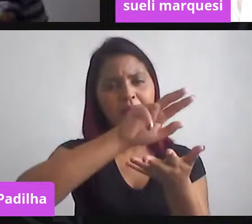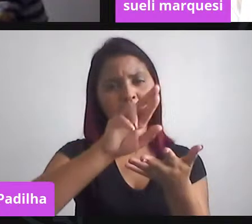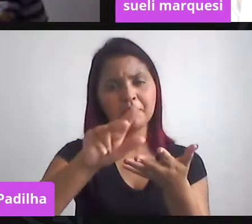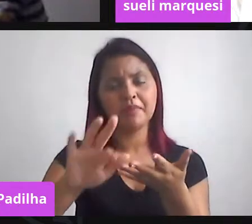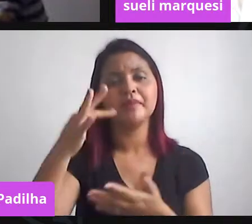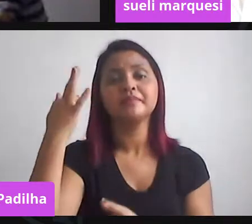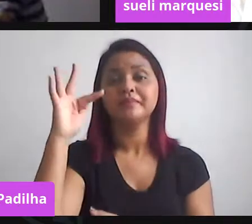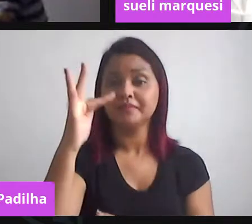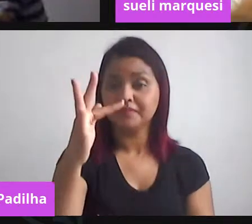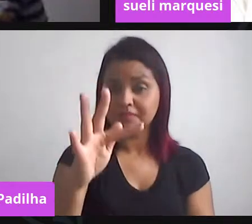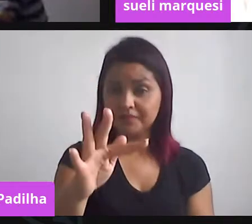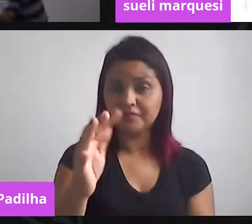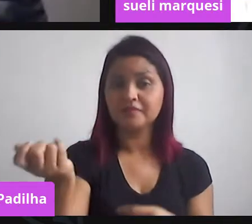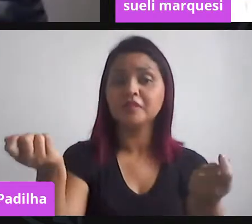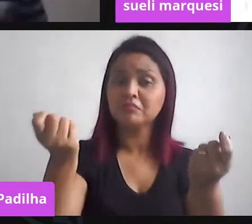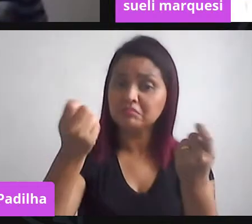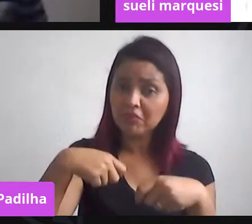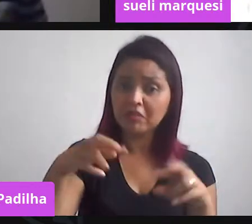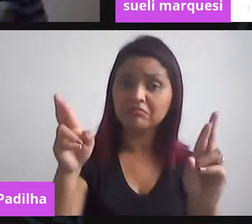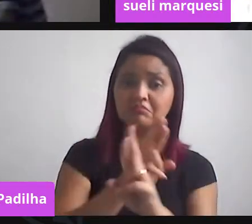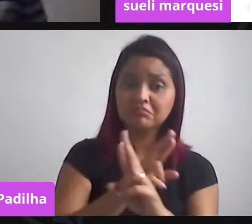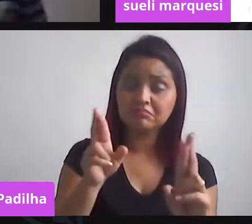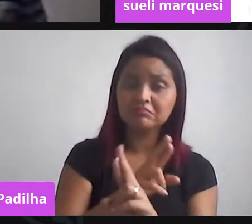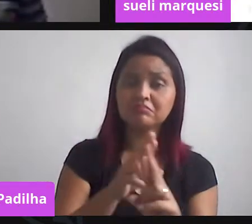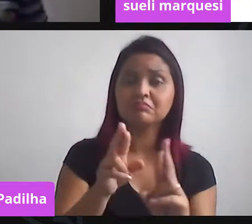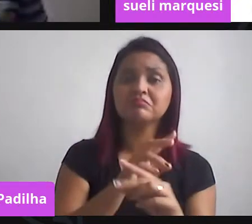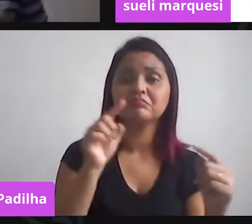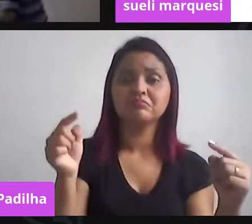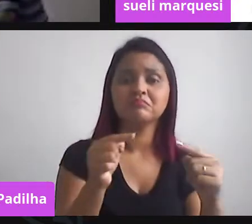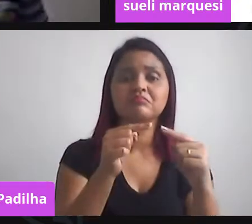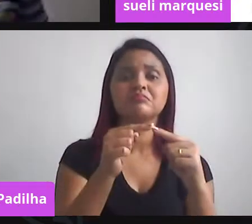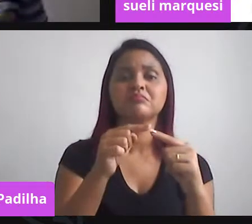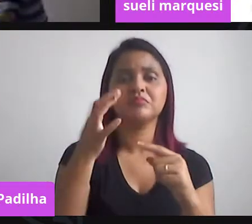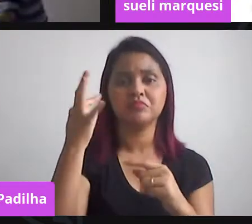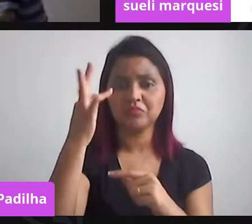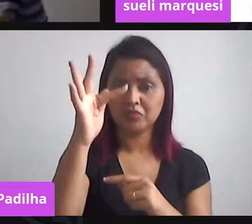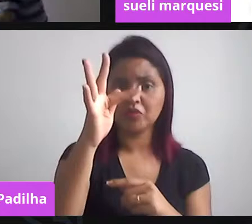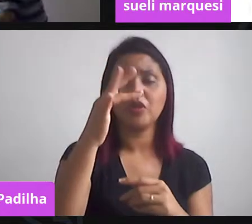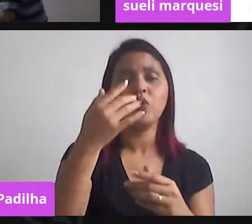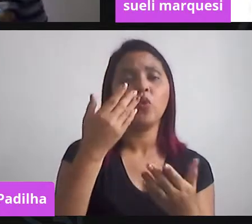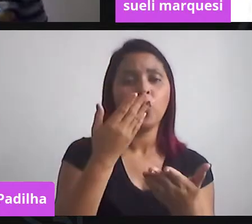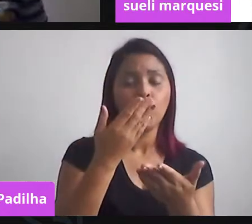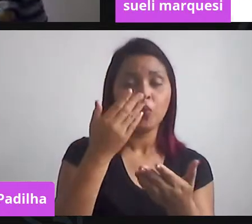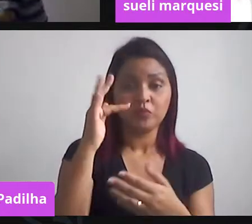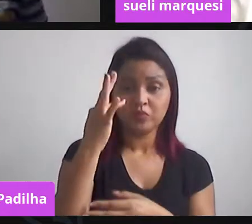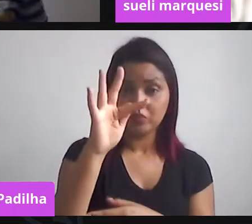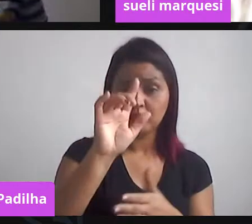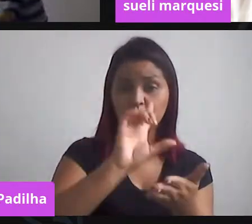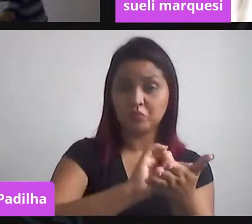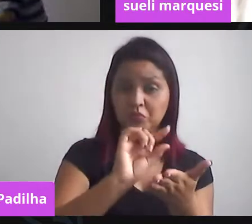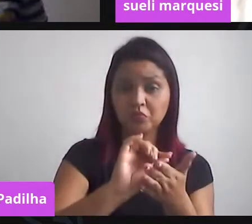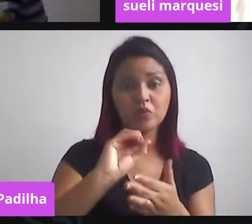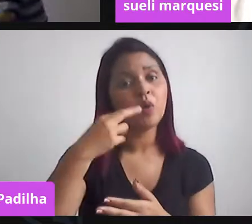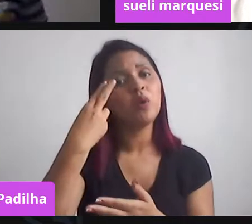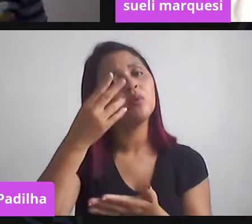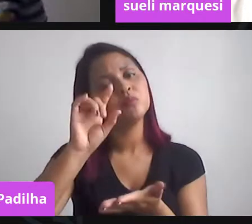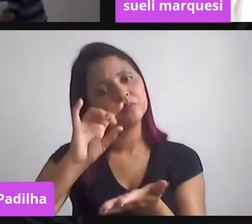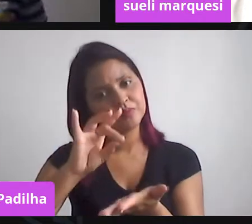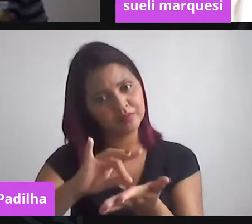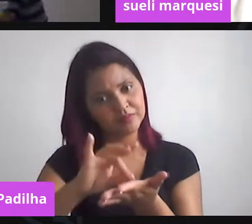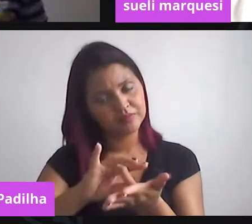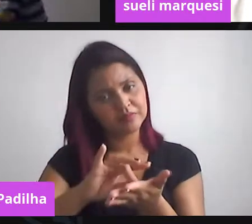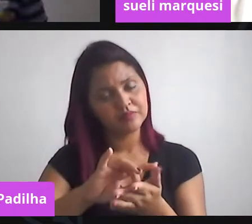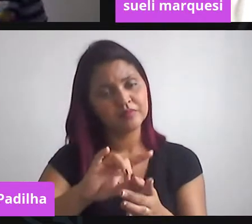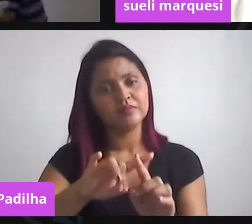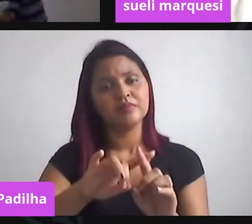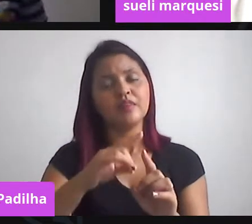temos hoje, elas podem favorecer trabalhos teóricos ou aplicados. O que eu fiz questão de enfatizar aqui, Silvio,